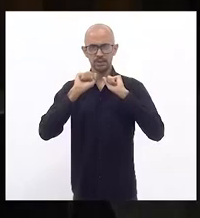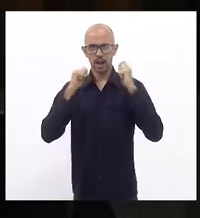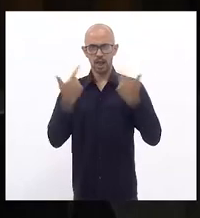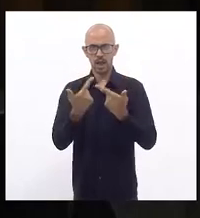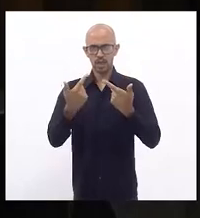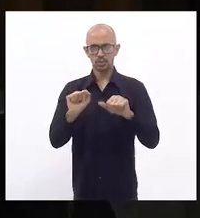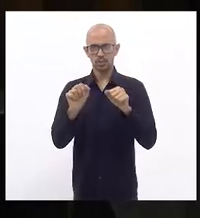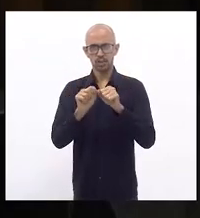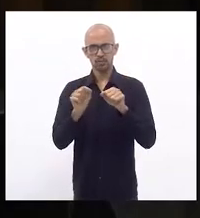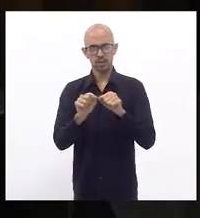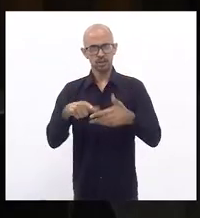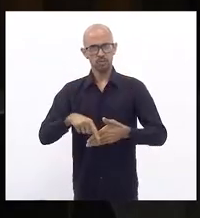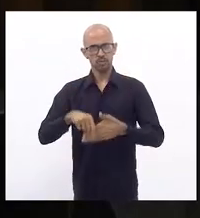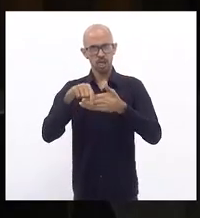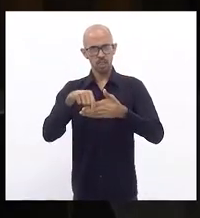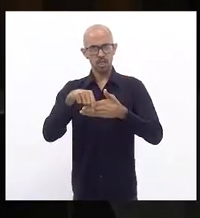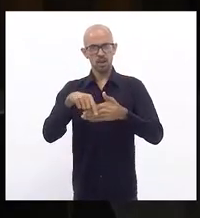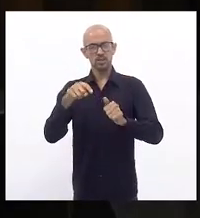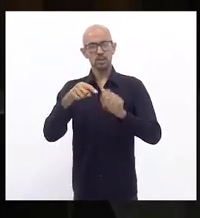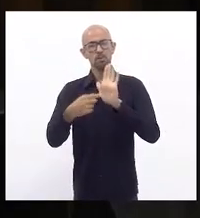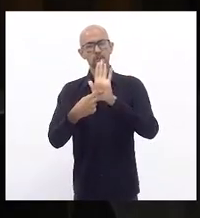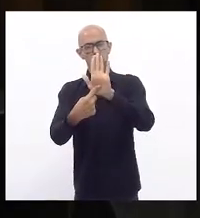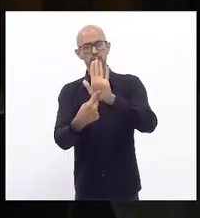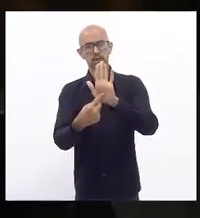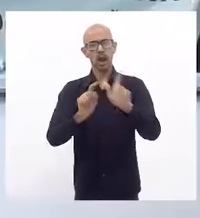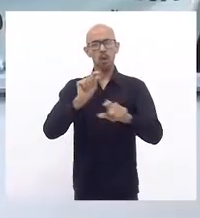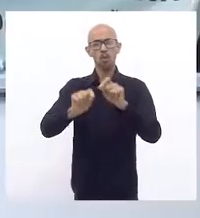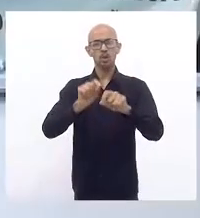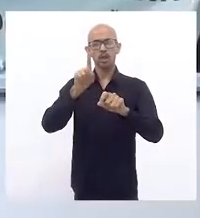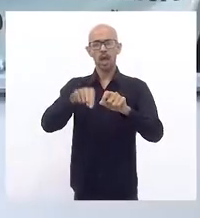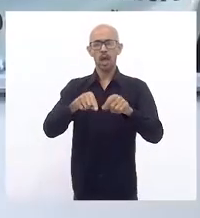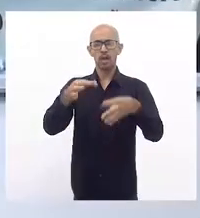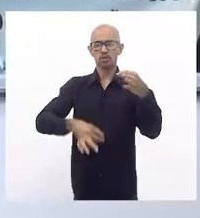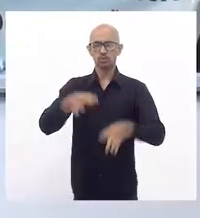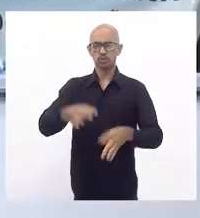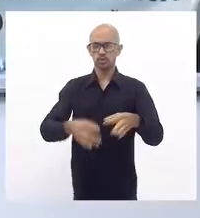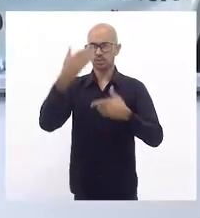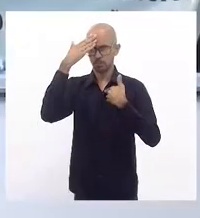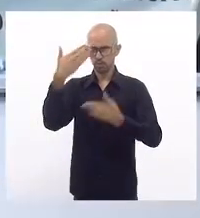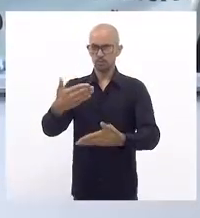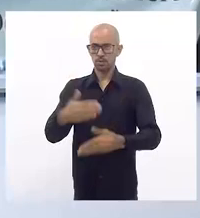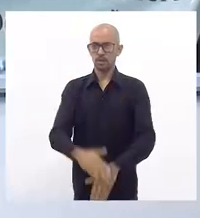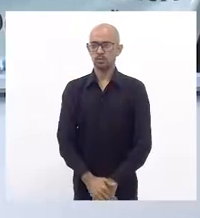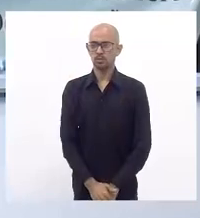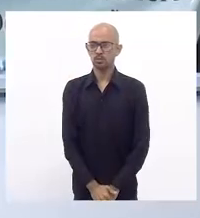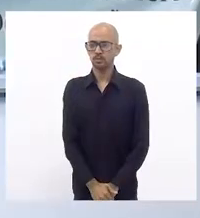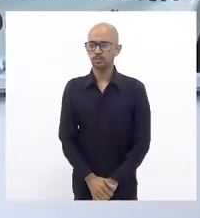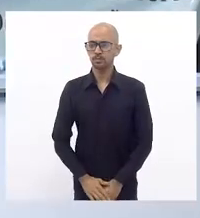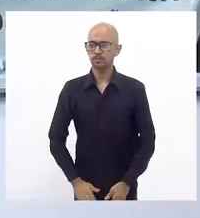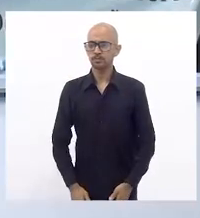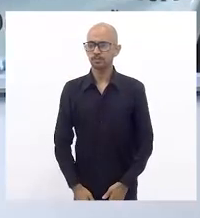grande demonstração do que é ser justo. Muito obrigado.